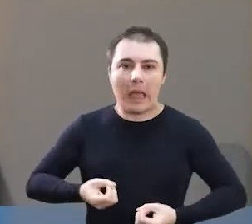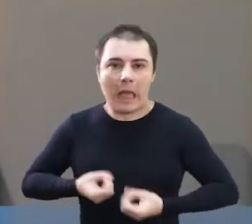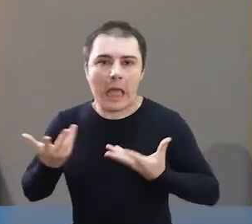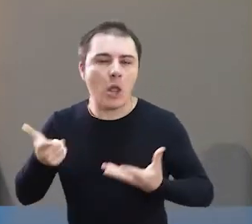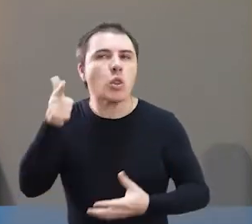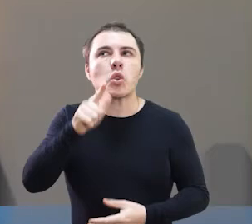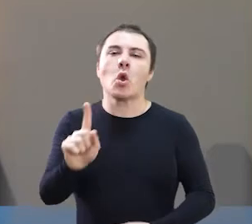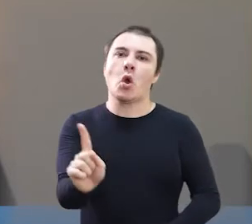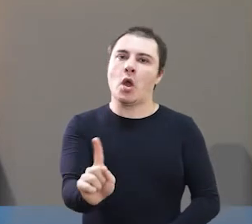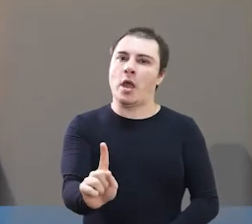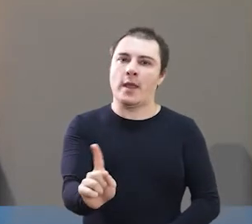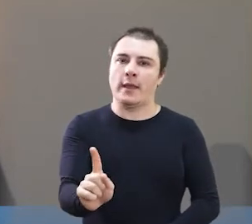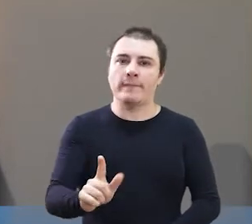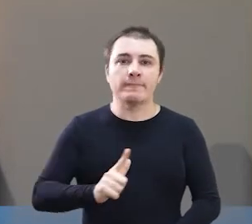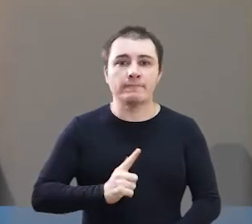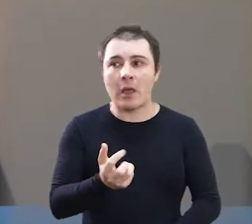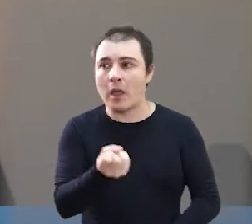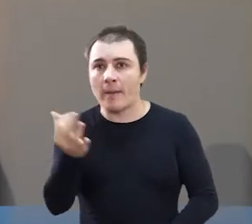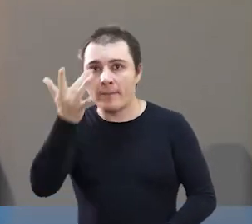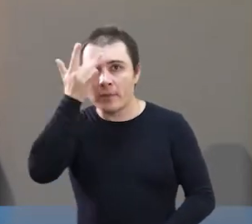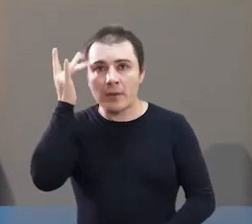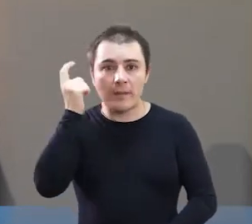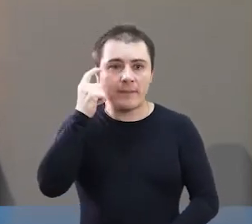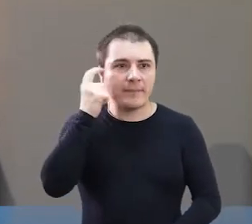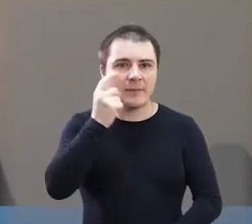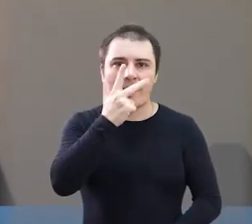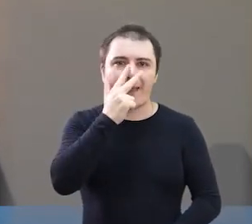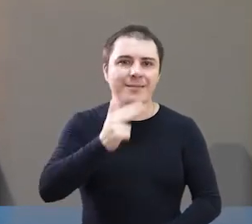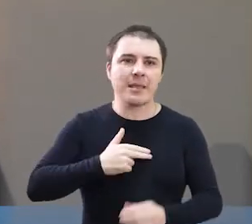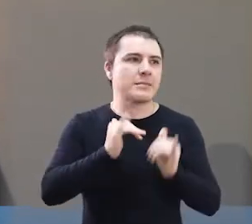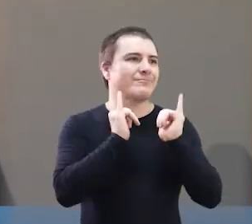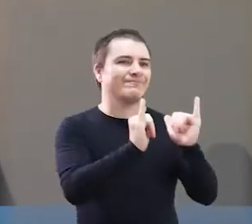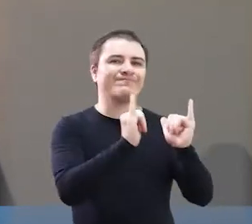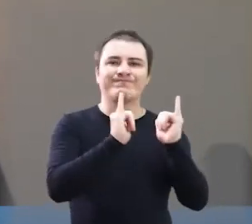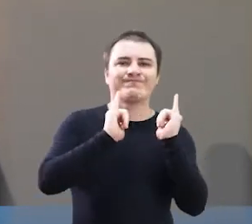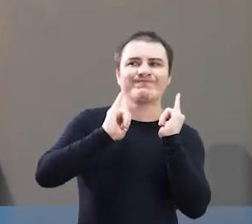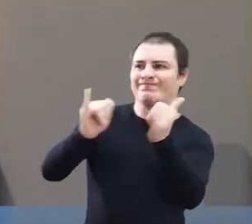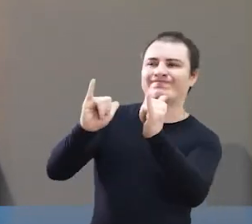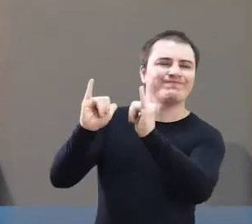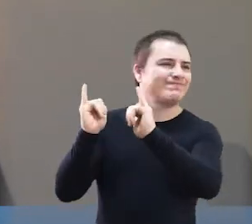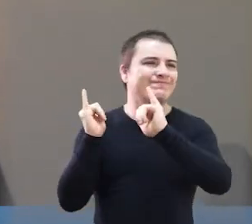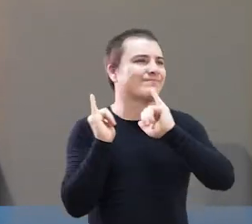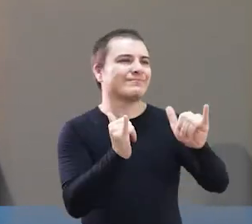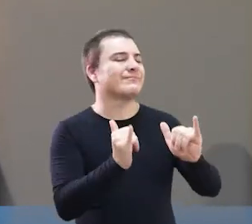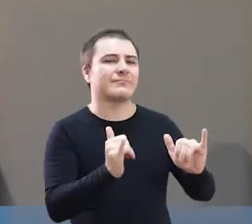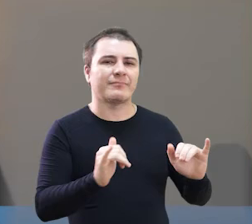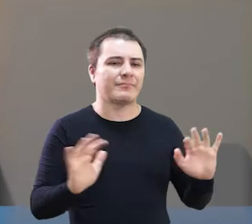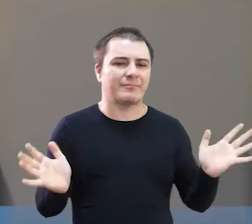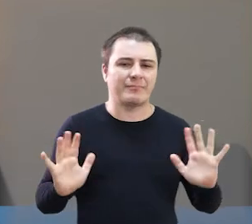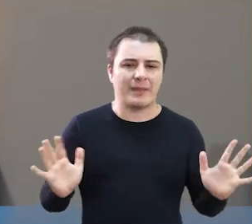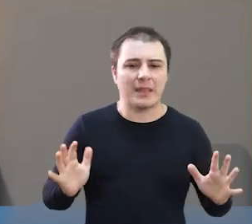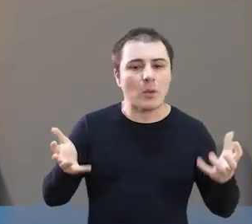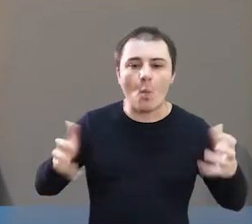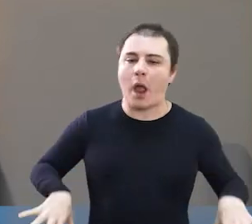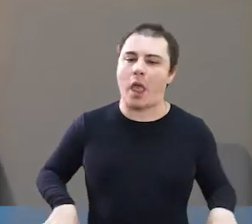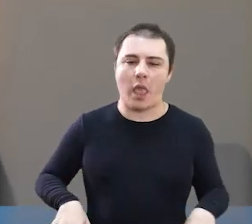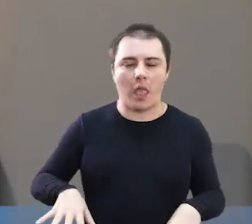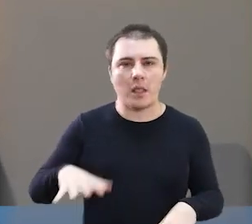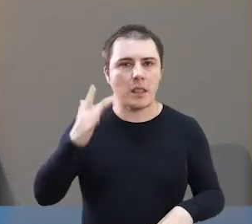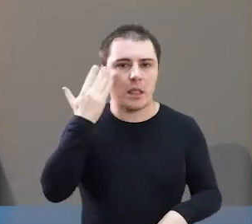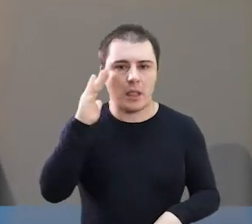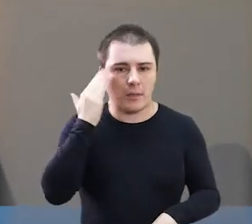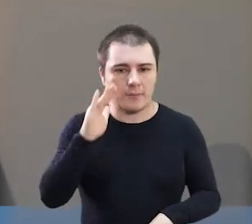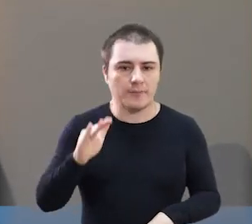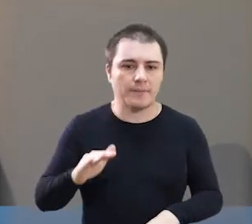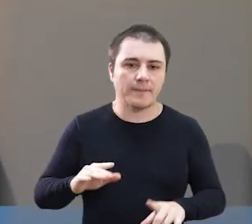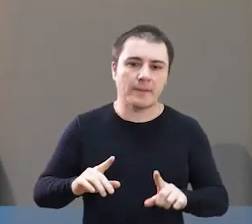aquela dor. Algumas pessoas preferem tentar ficar negando que aquilo aconteceu e esquecer e tentar desviar a atenção delas. Tem